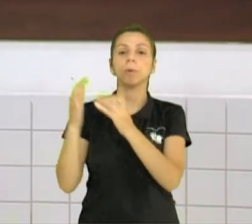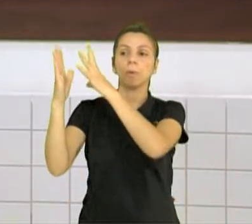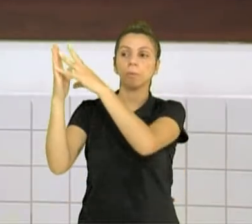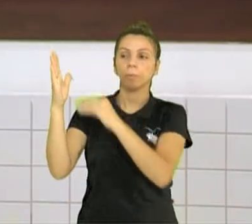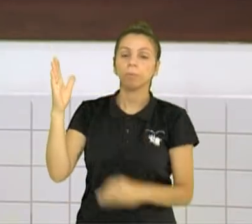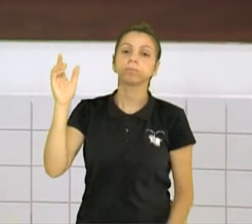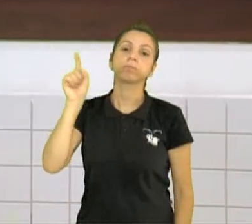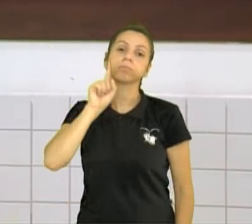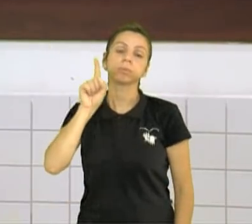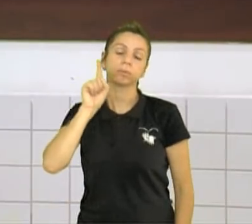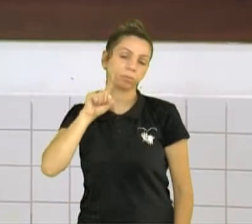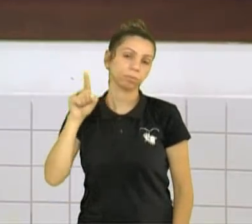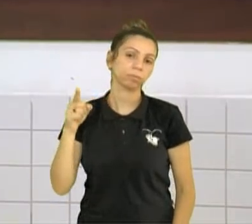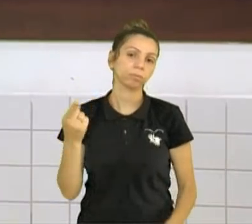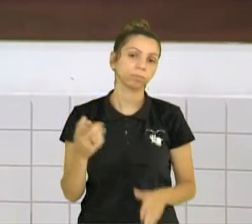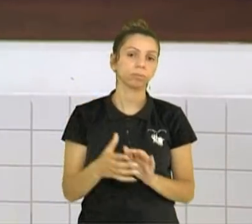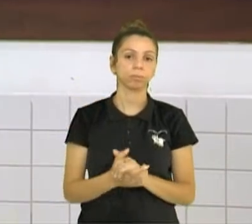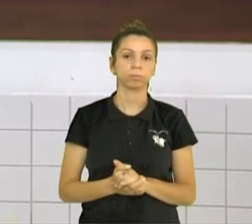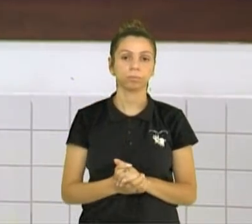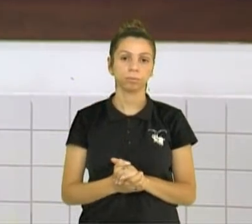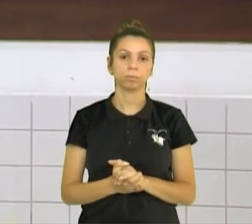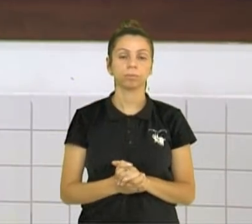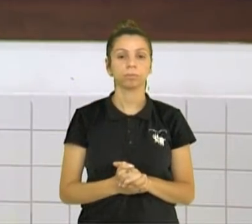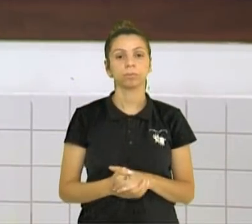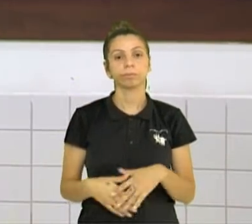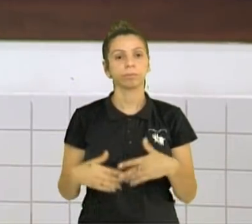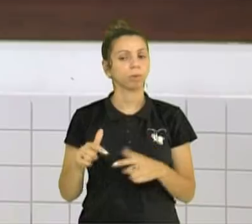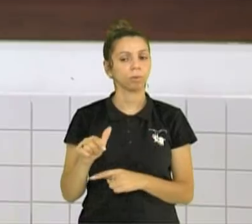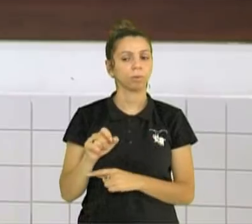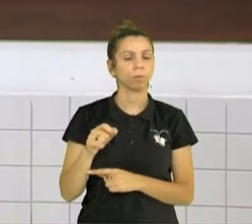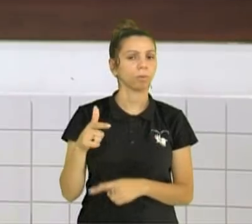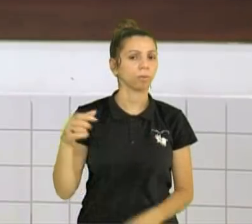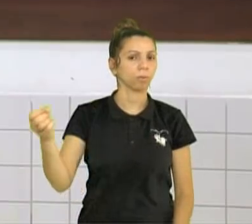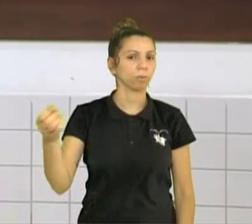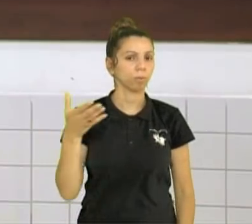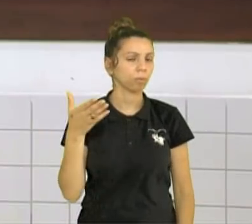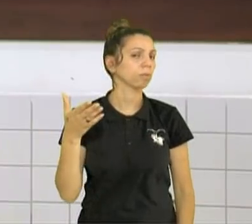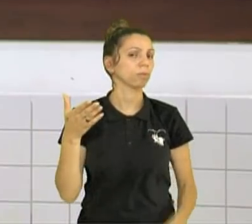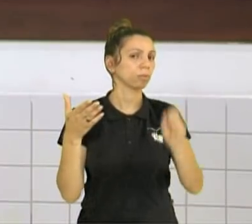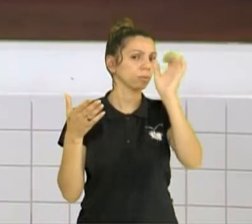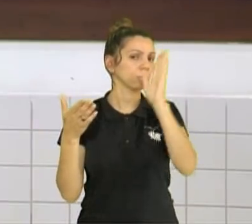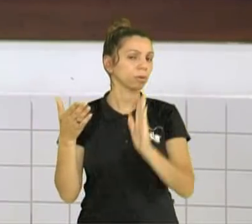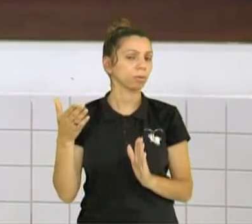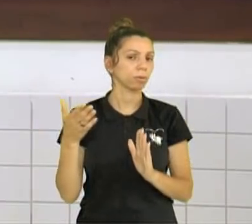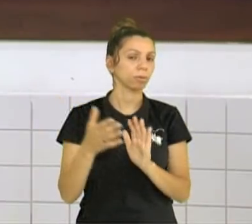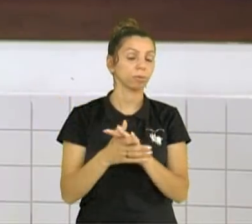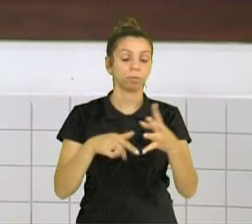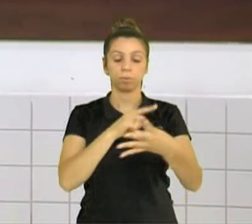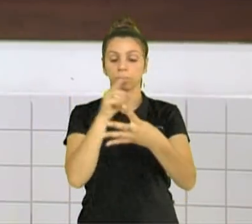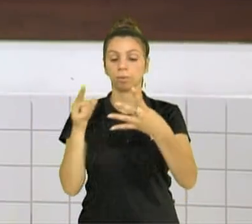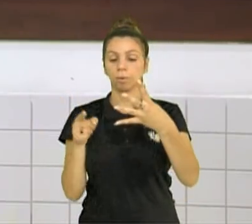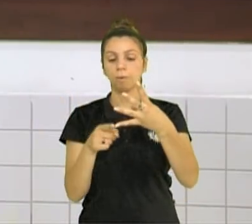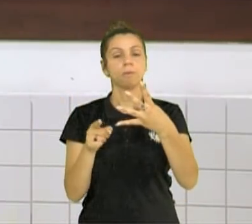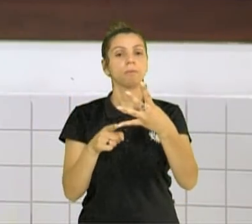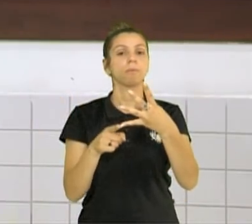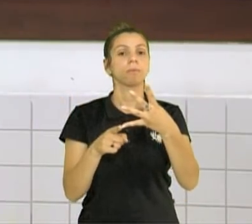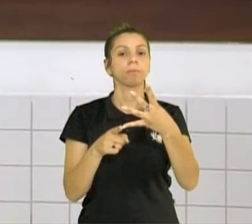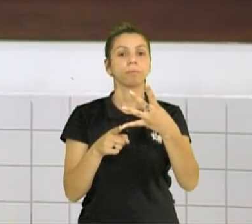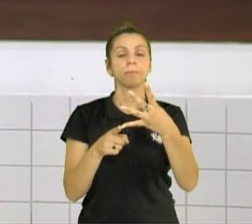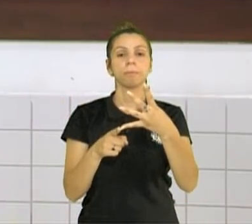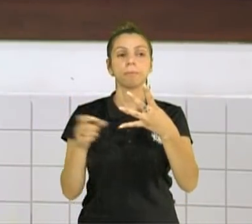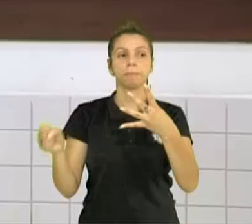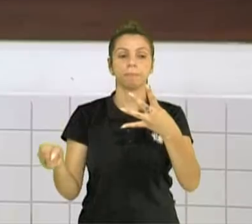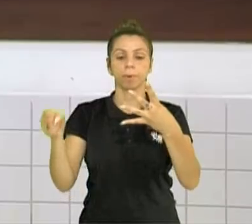que vocês viram dos irmãos, e surgiu uma novidade, coisa de Brasil, uma novidade, tinha um quarto poder. Mas como assim, professor?